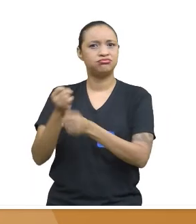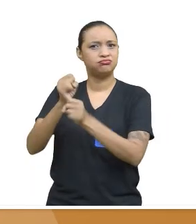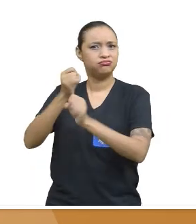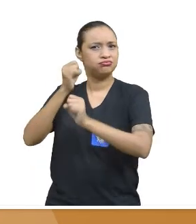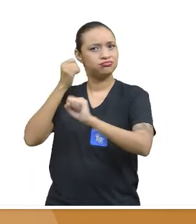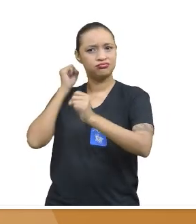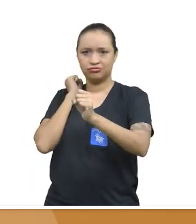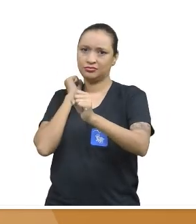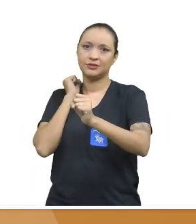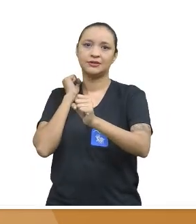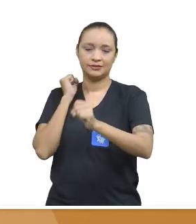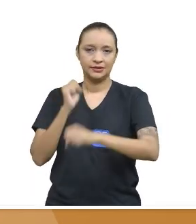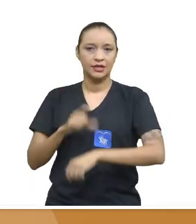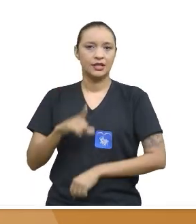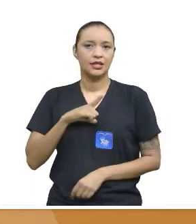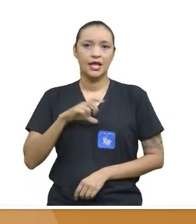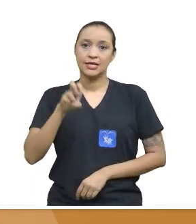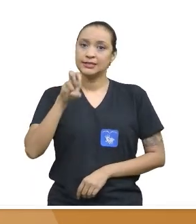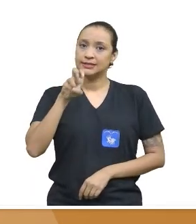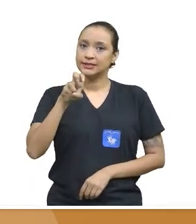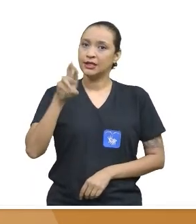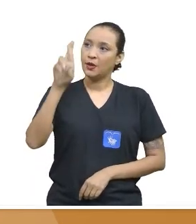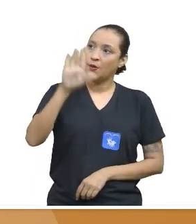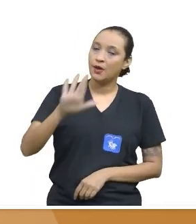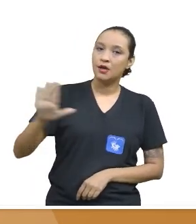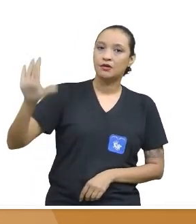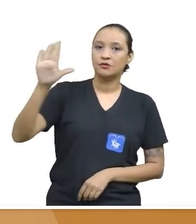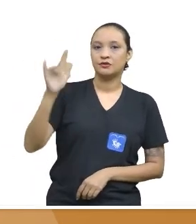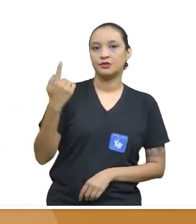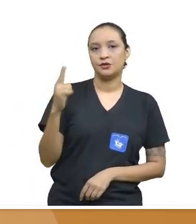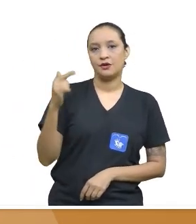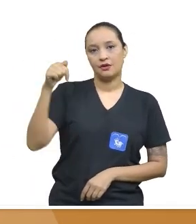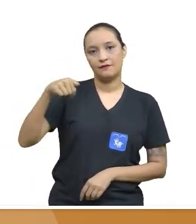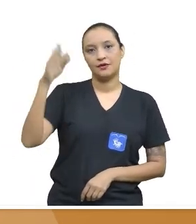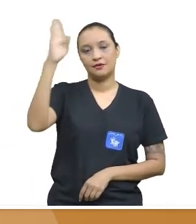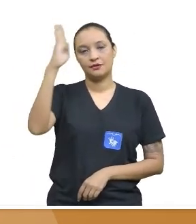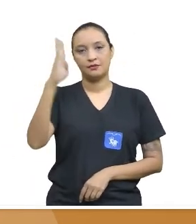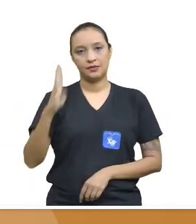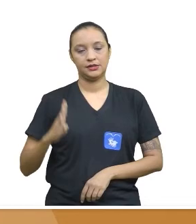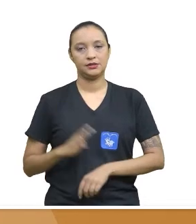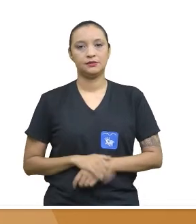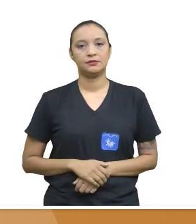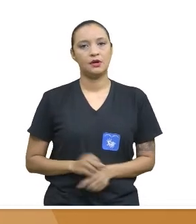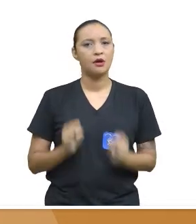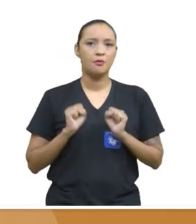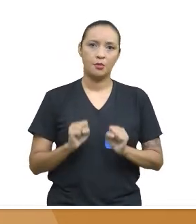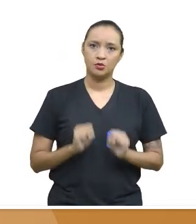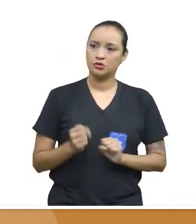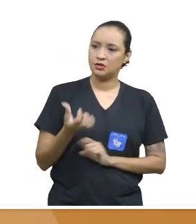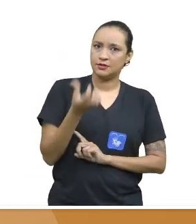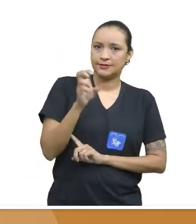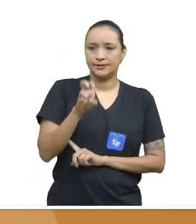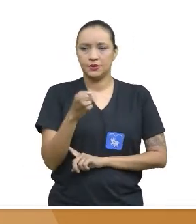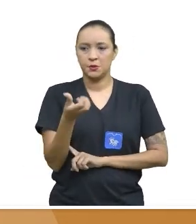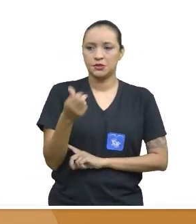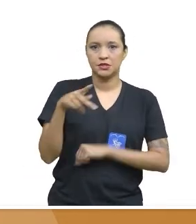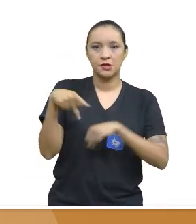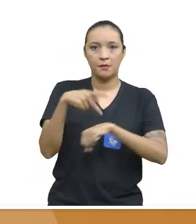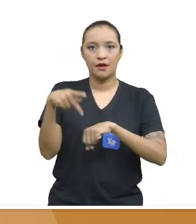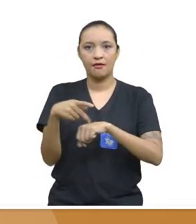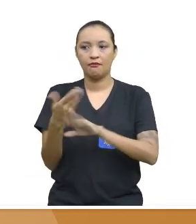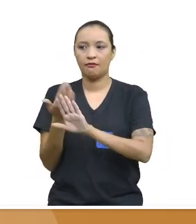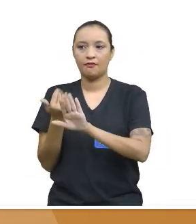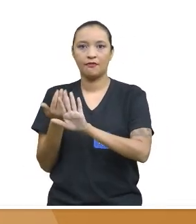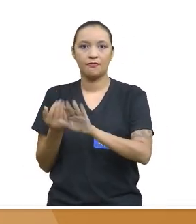temos pelo menos 5 regiões geográficas no Brasil. Dava para fazer ali pelo menos uns 5 ou 6 países. Essa ideia